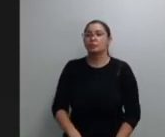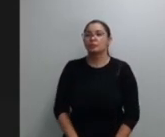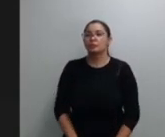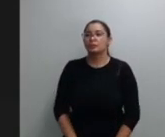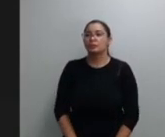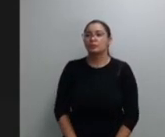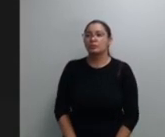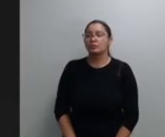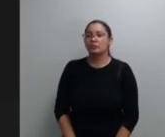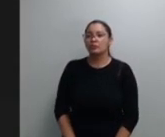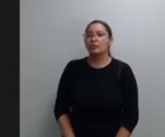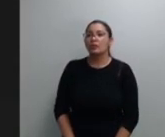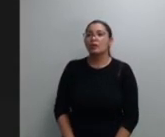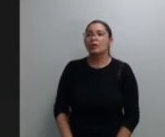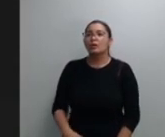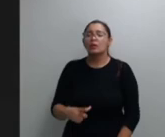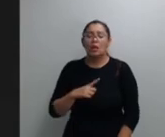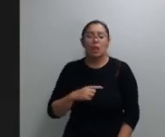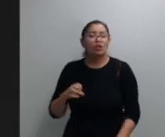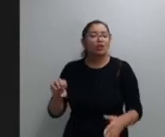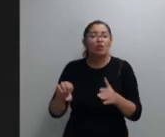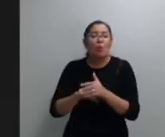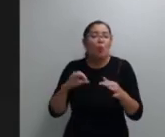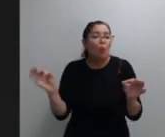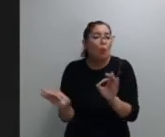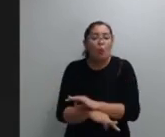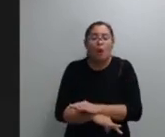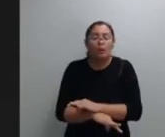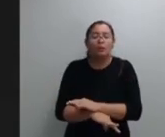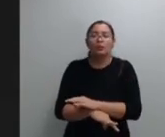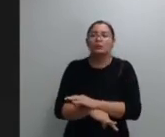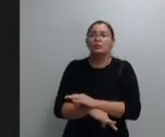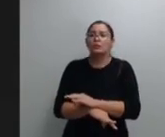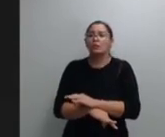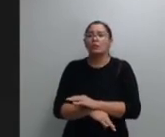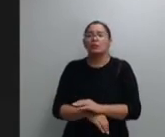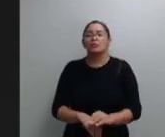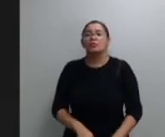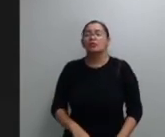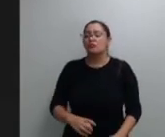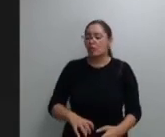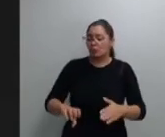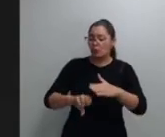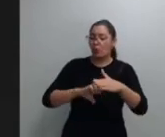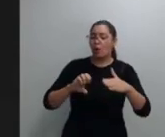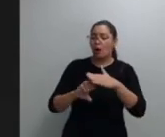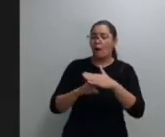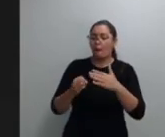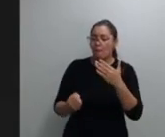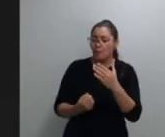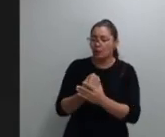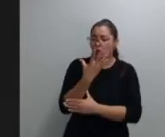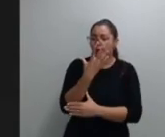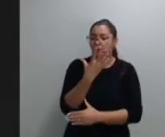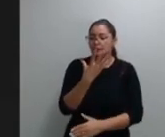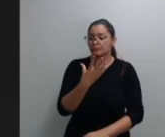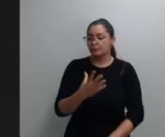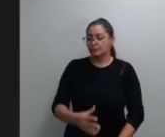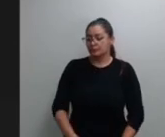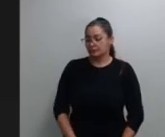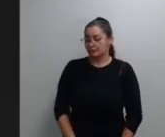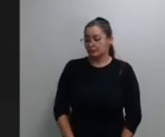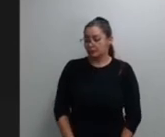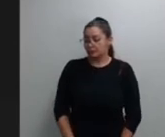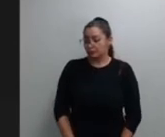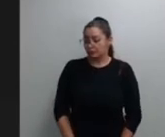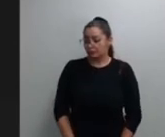empresas que elimine concorrência ou que fortaleça as instituições empresariais para criar uma macro empresa o cara